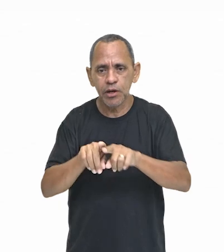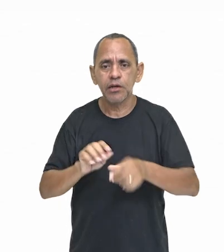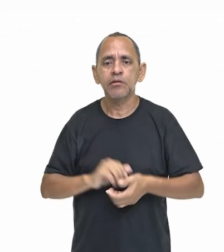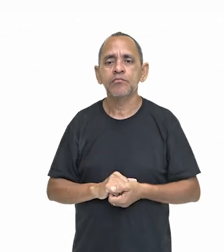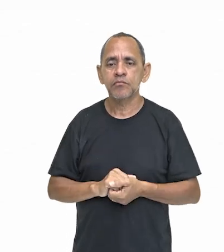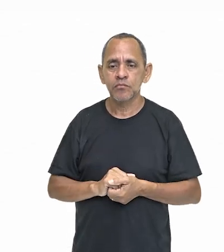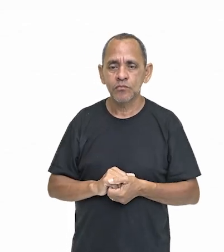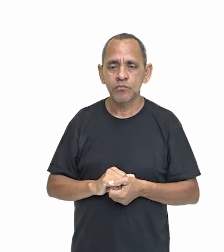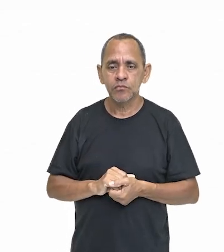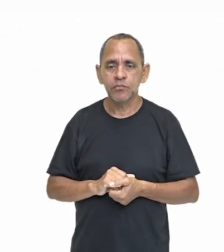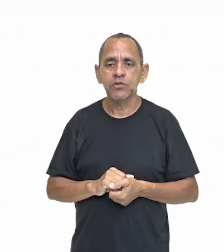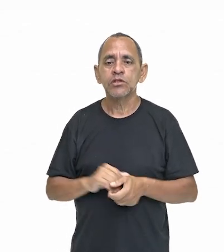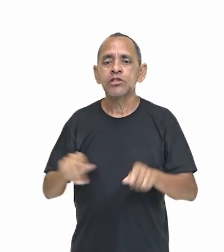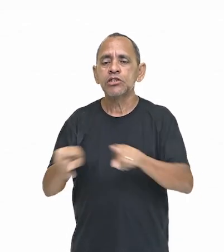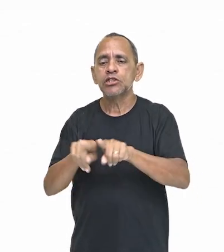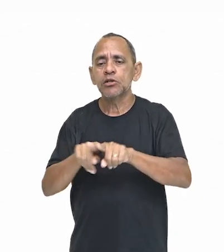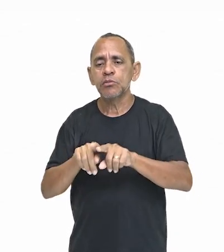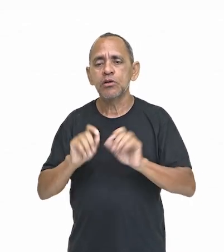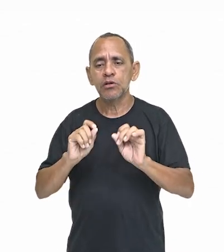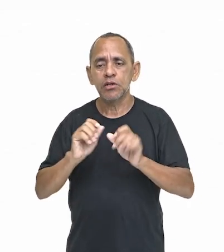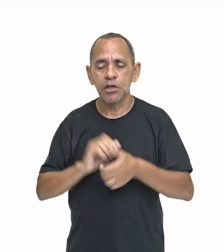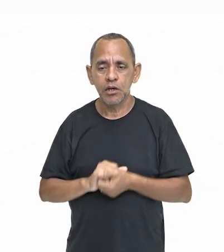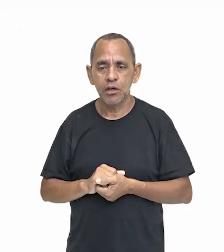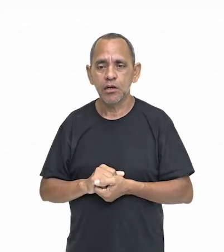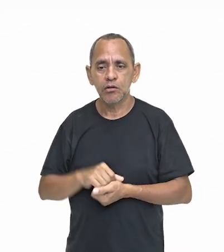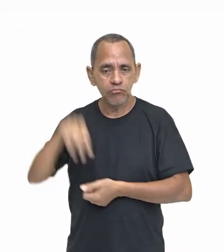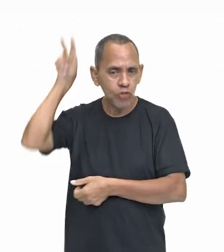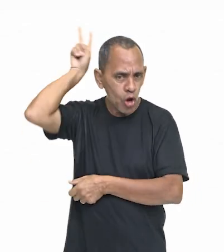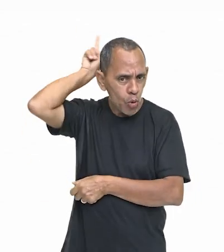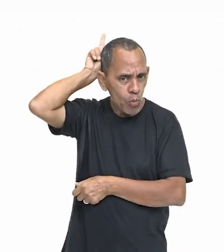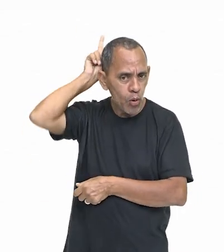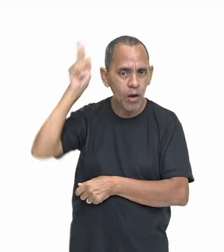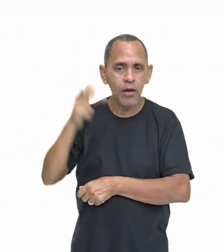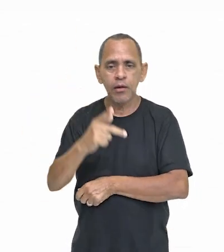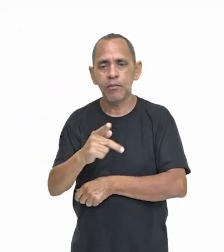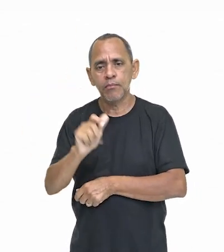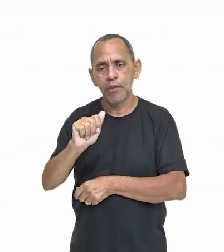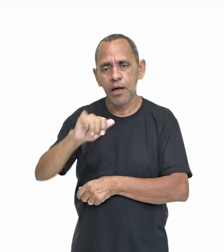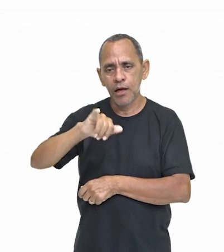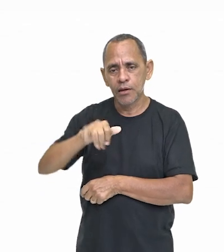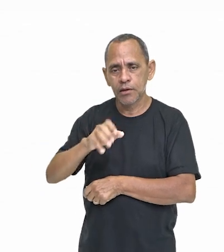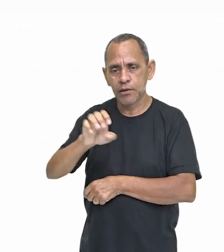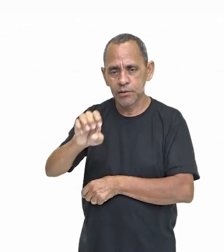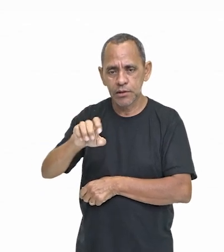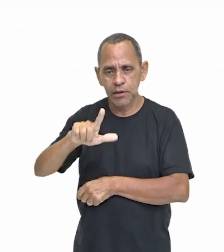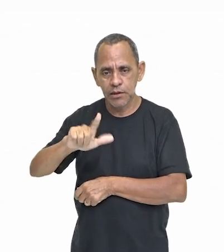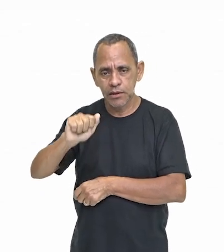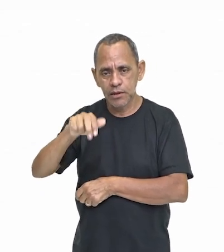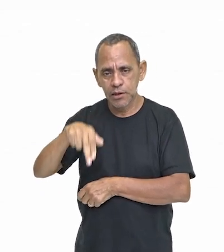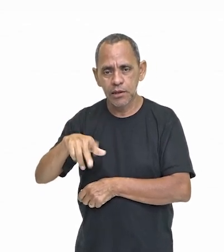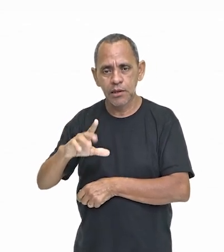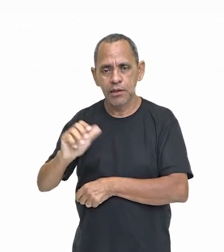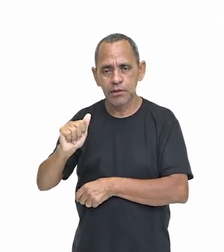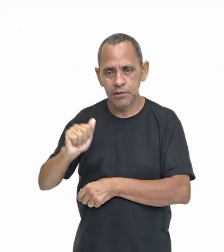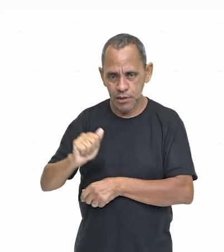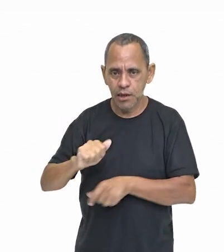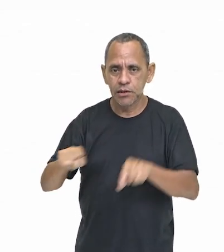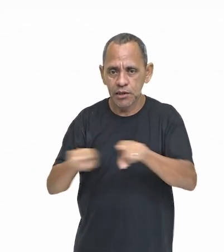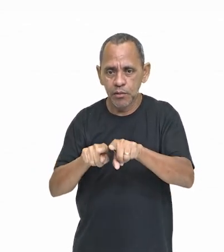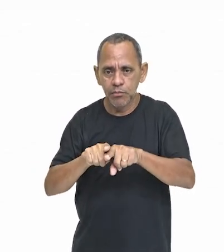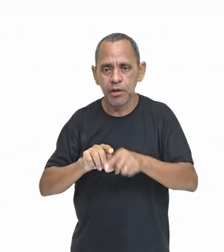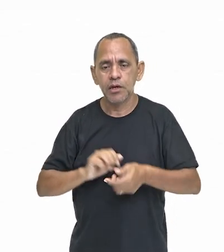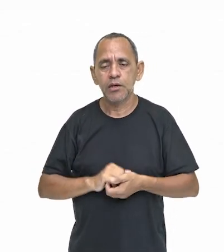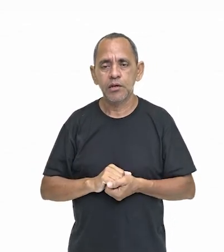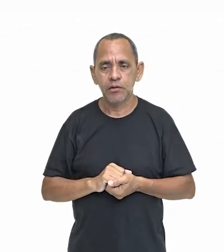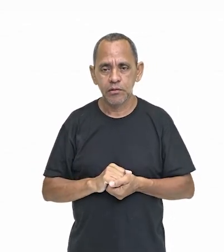outro elemento, e a pajelança cabocla ela é vivenciada na Amazônia como uma espécie de xamanismo, como dissemos, que